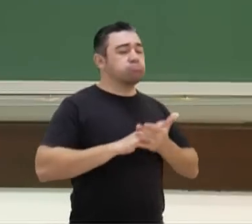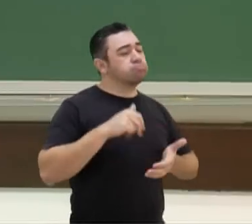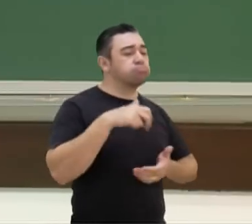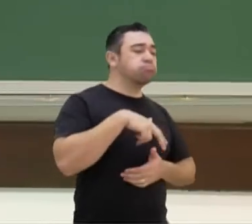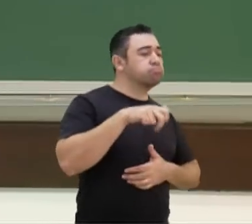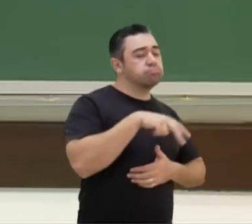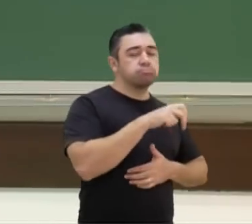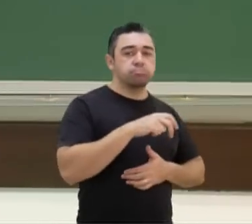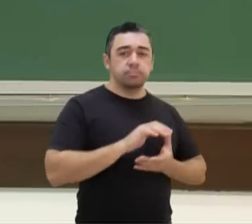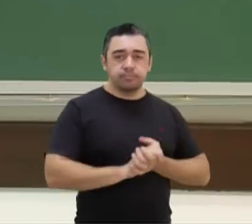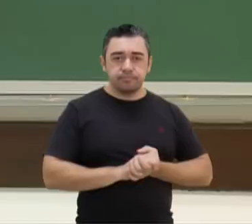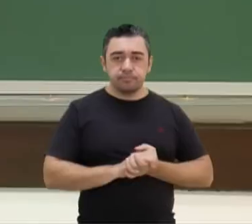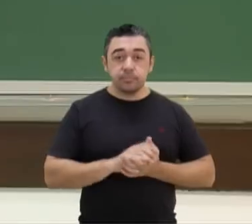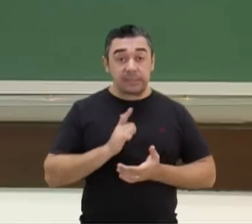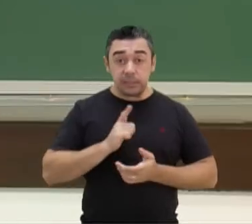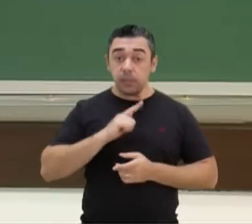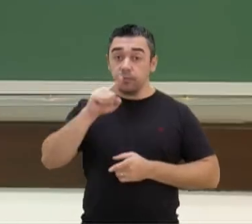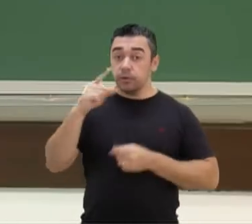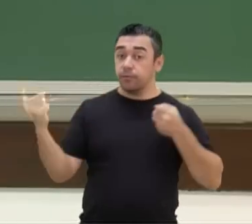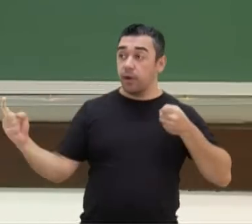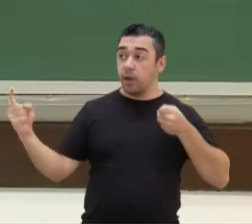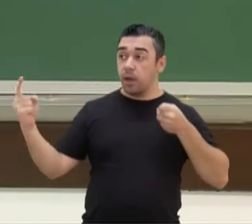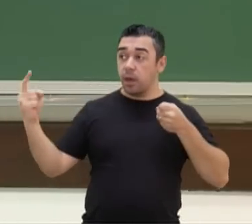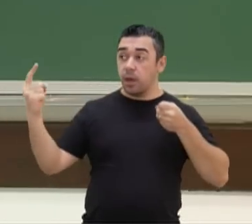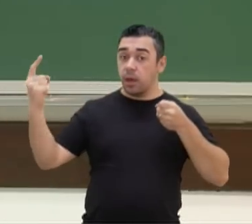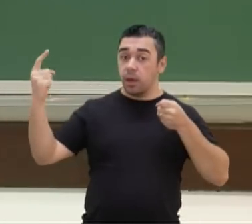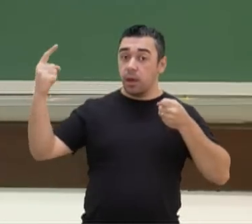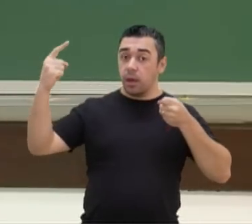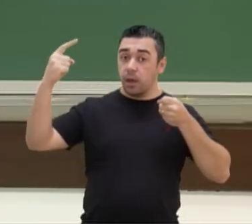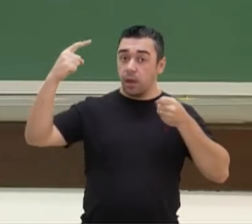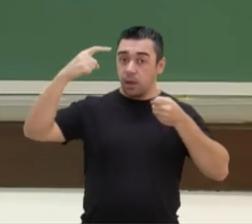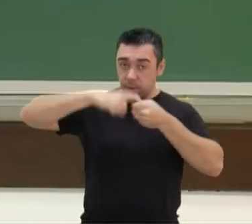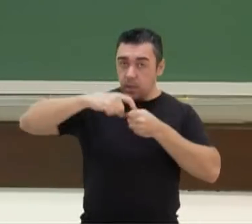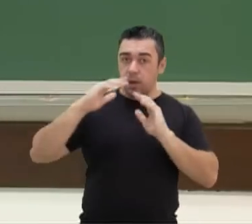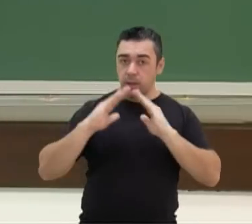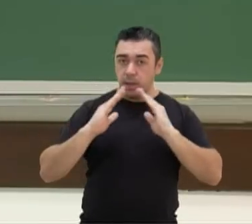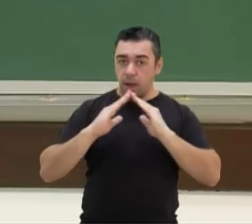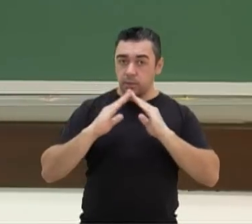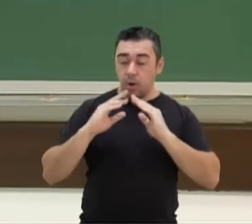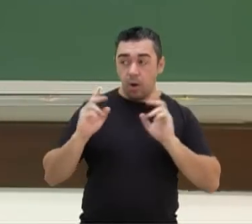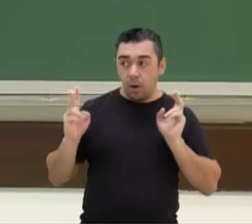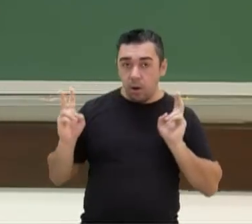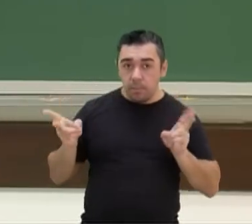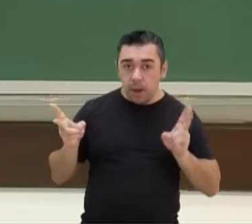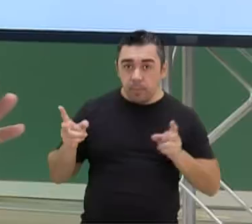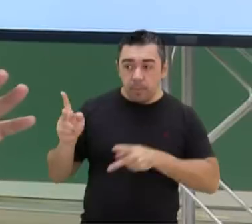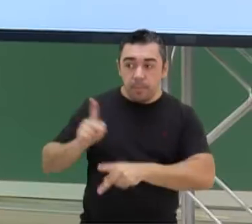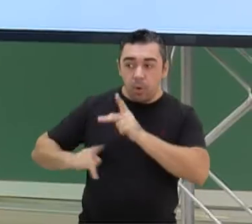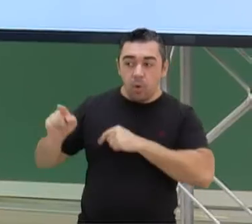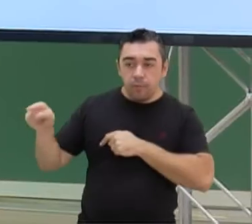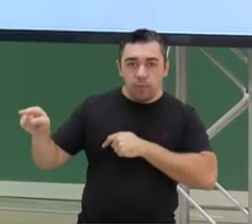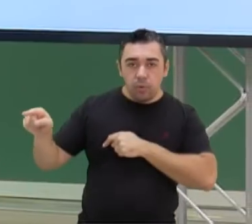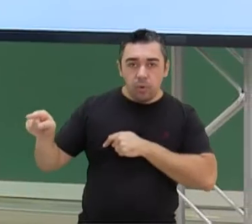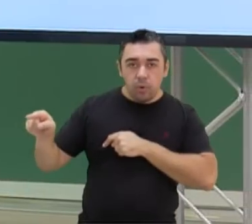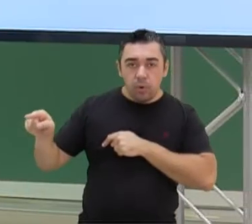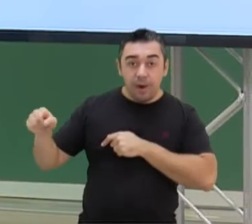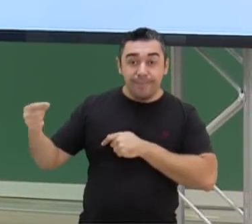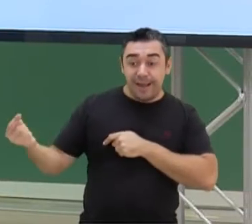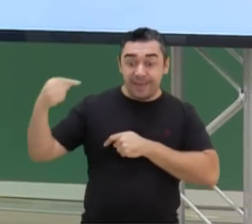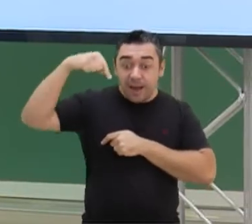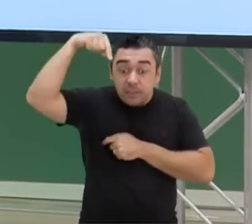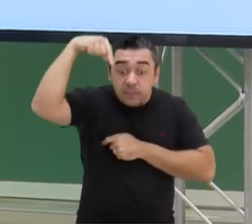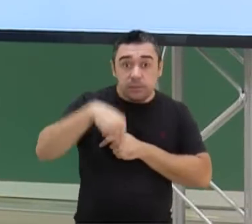dirige 1h30, sobe a serra, não está mais no litoral. Então, mesma época, mesma cultura, mesmo povo. Já não é mais moralmente